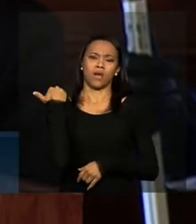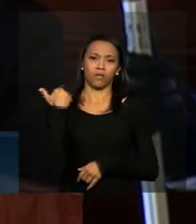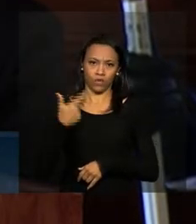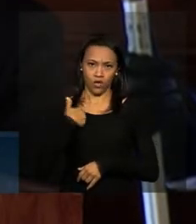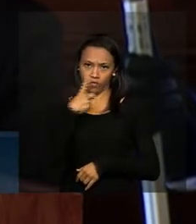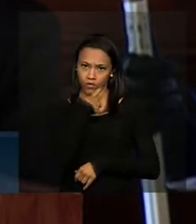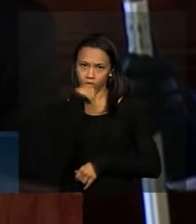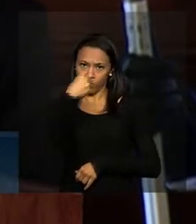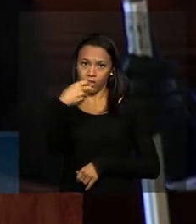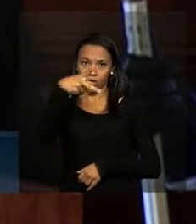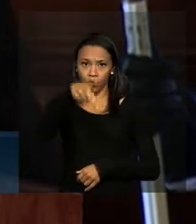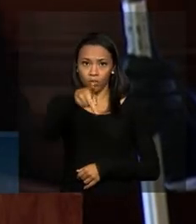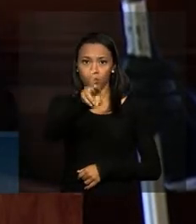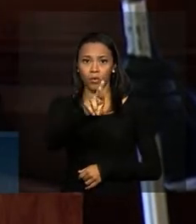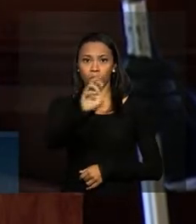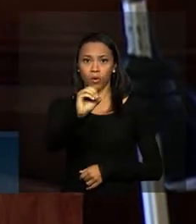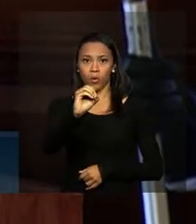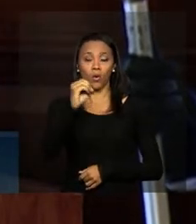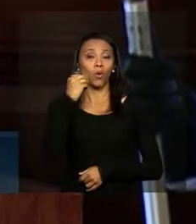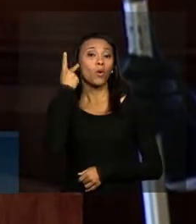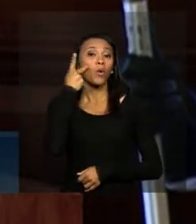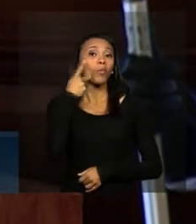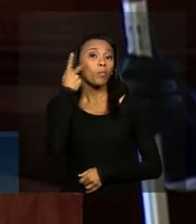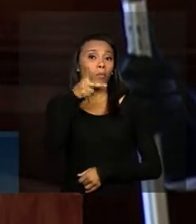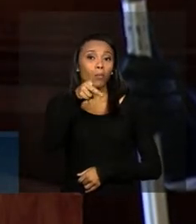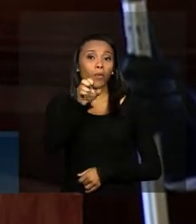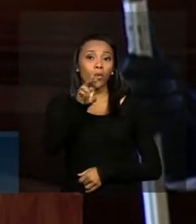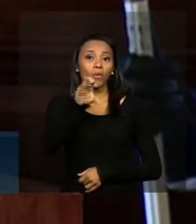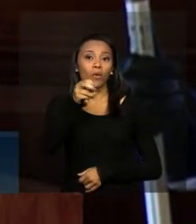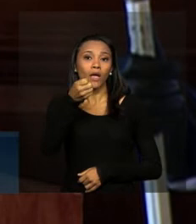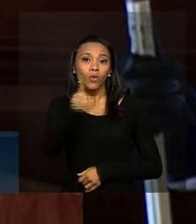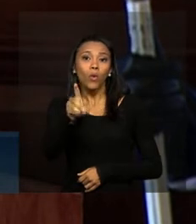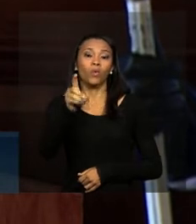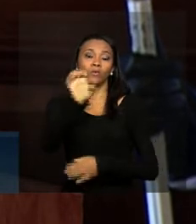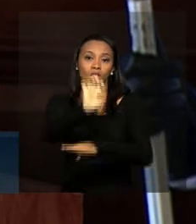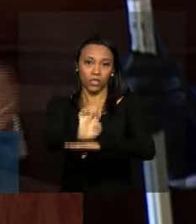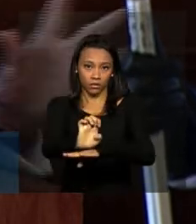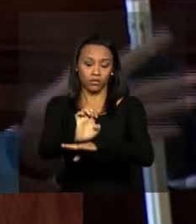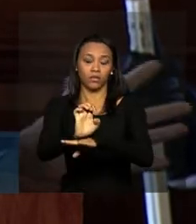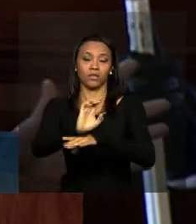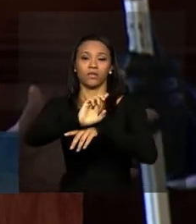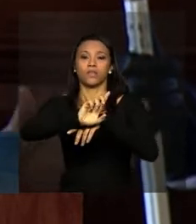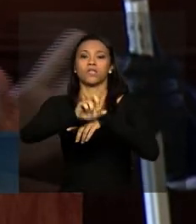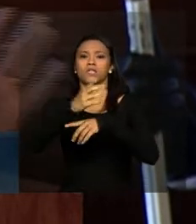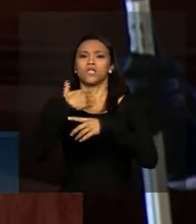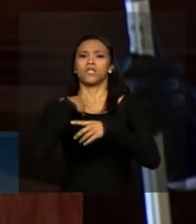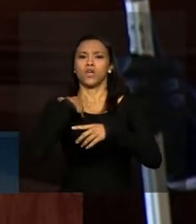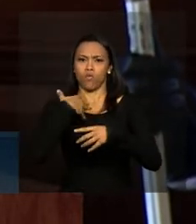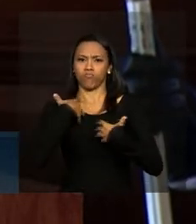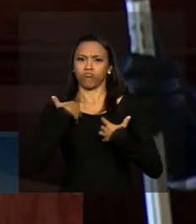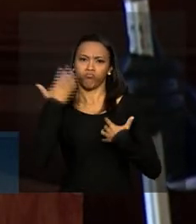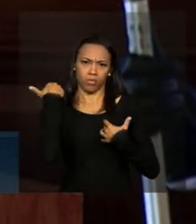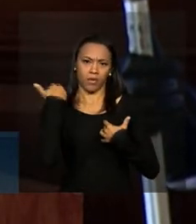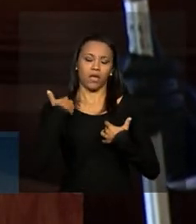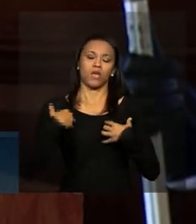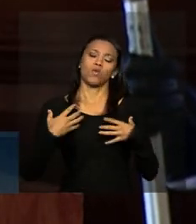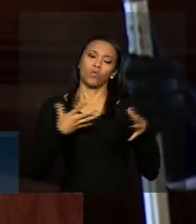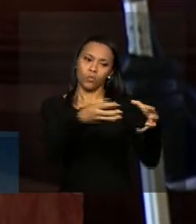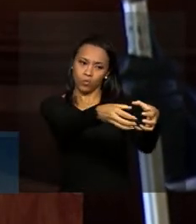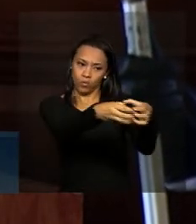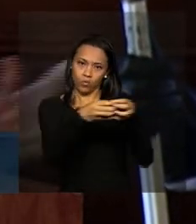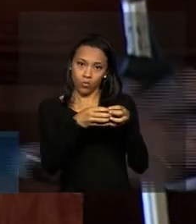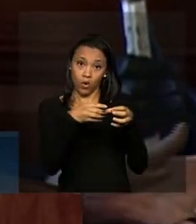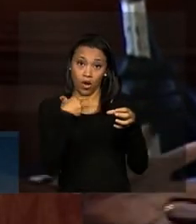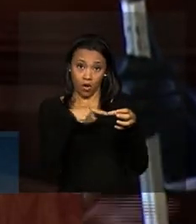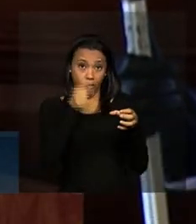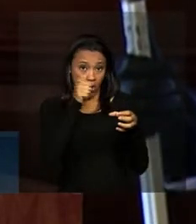procurador-geral do Estado, depois secretário da Segurança Pública, e uma ocasião eu recebi lá um grupo de mulheres que reclamava